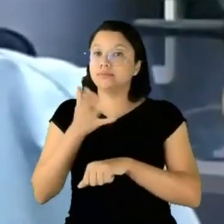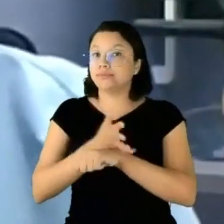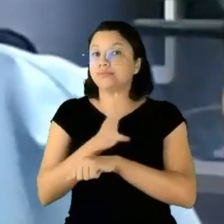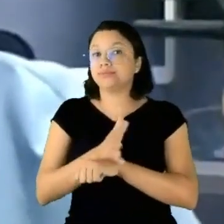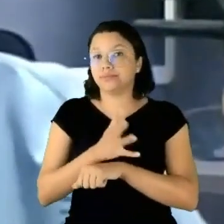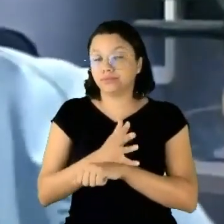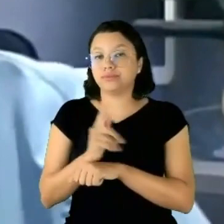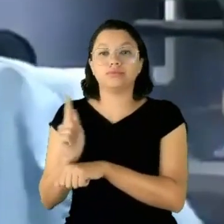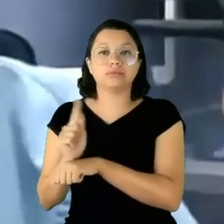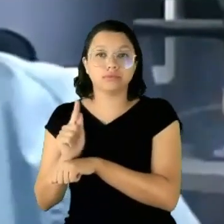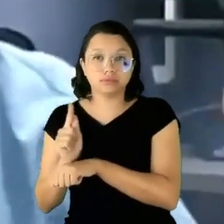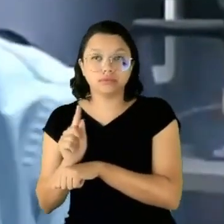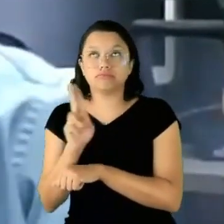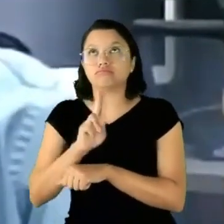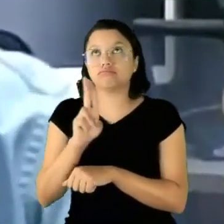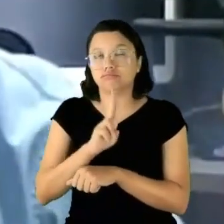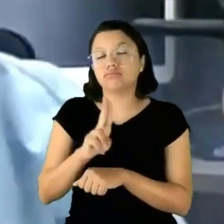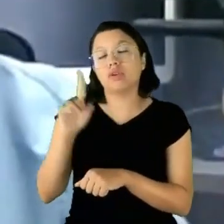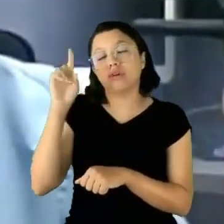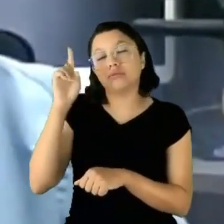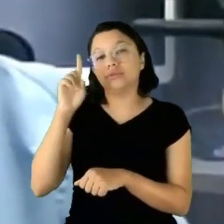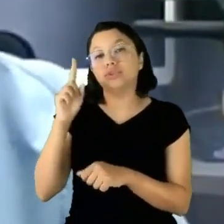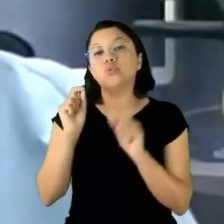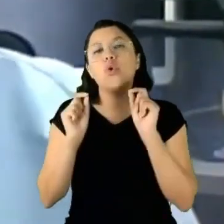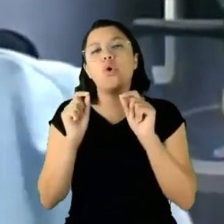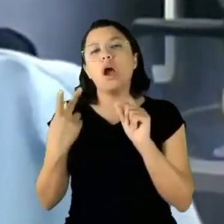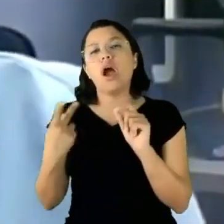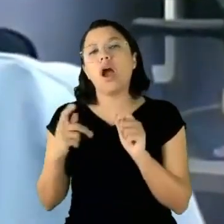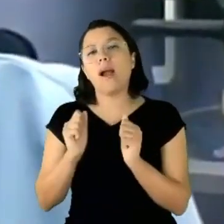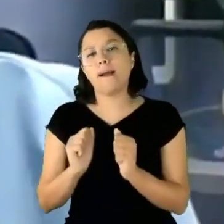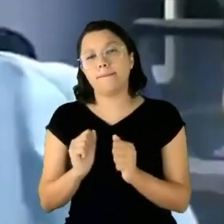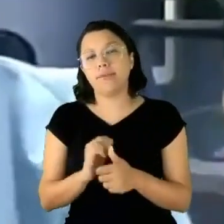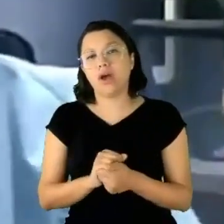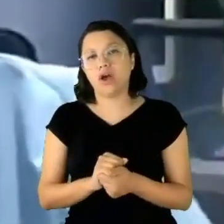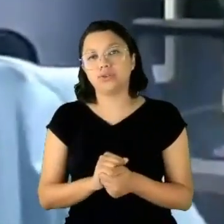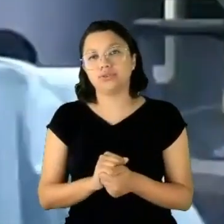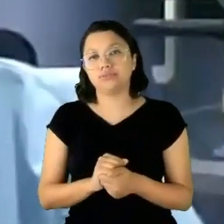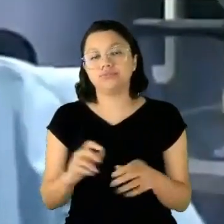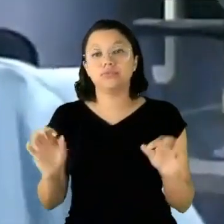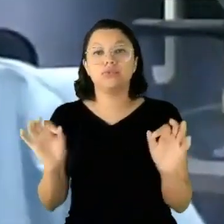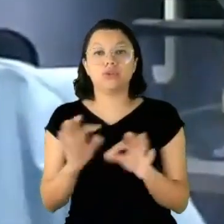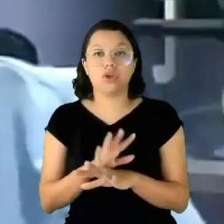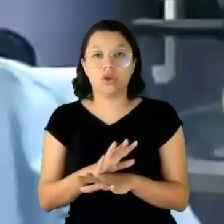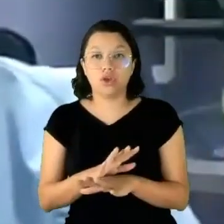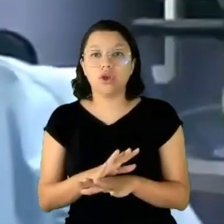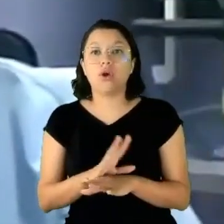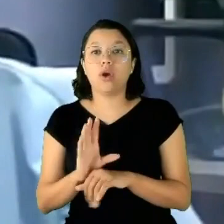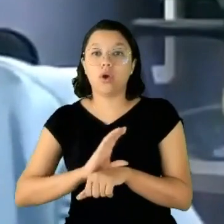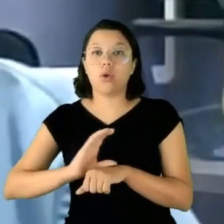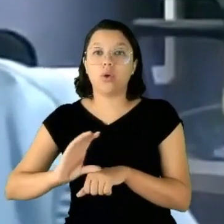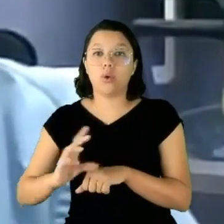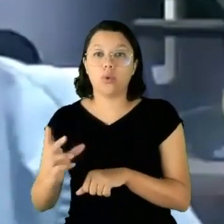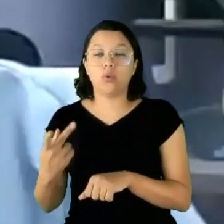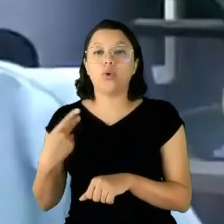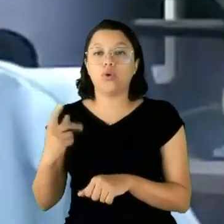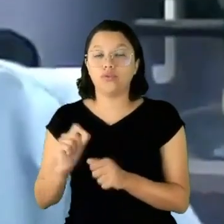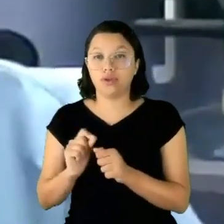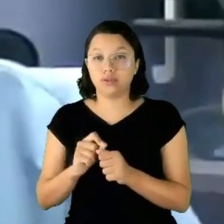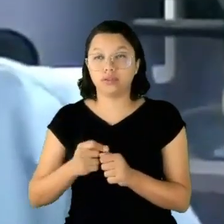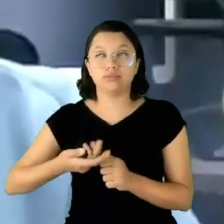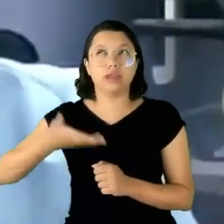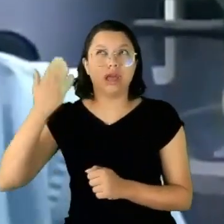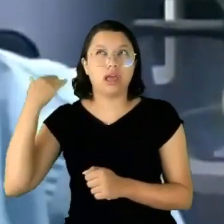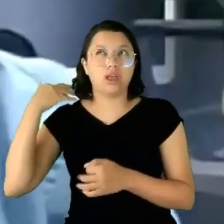uma coisa mais aplicada do dia a dia, do que nós podemos, e isso eu compilei num curso que nós fizemos aqui na terceira região desde